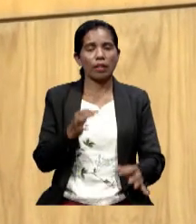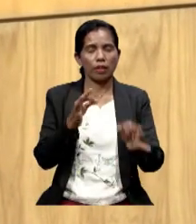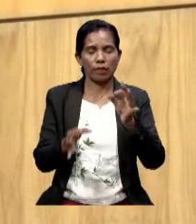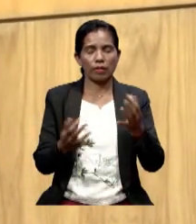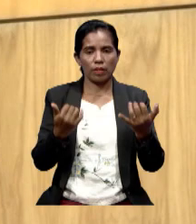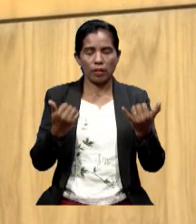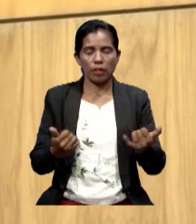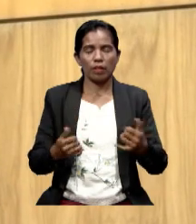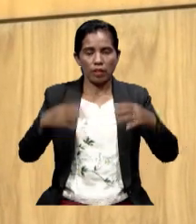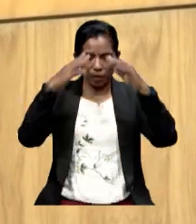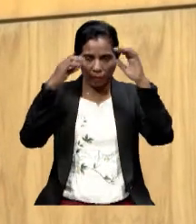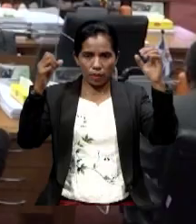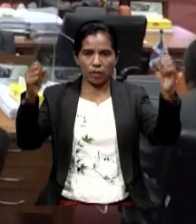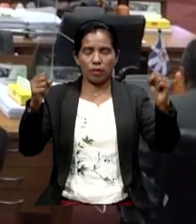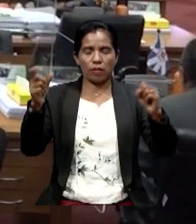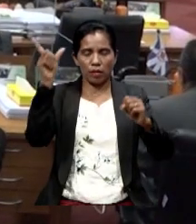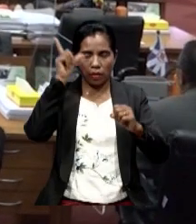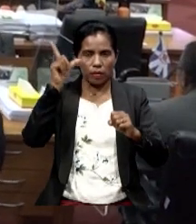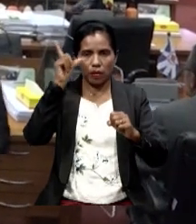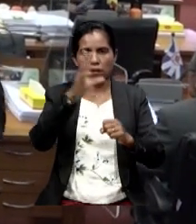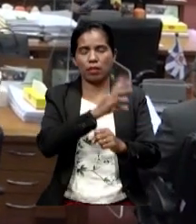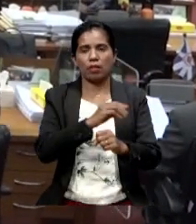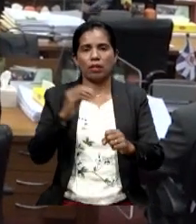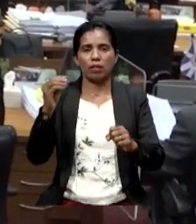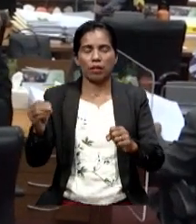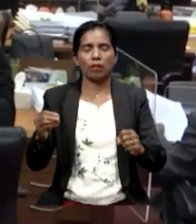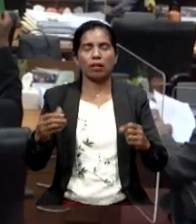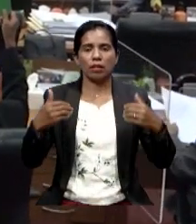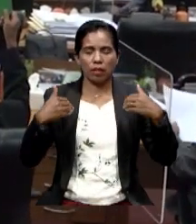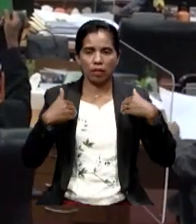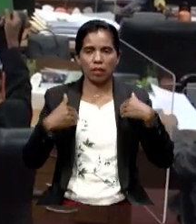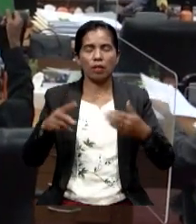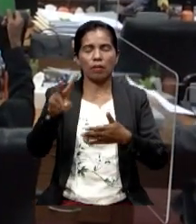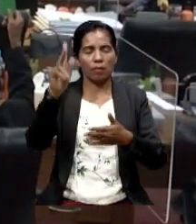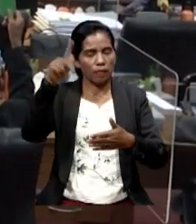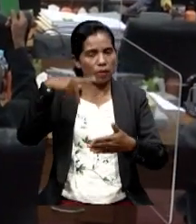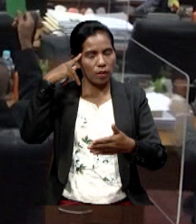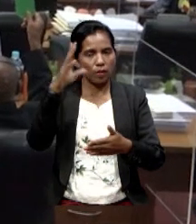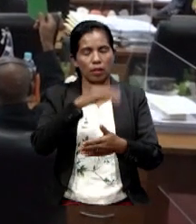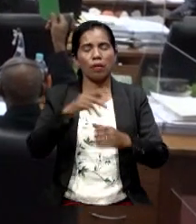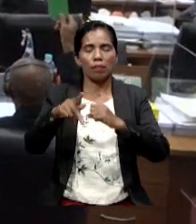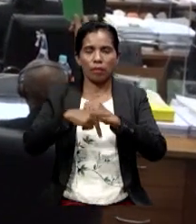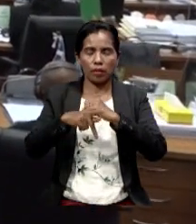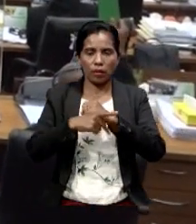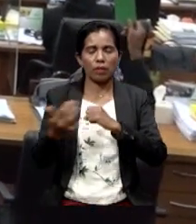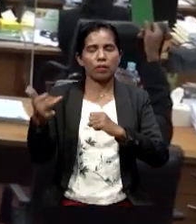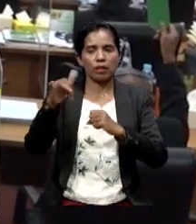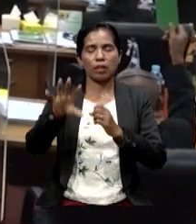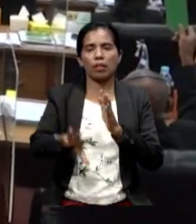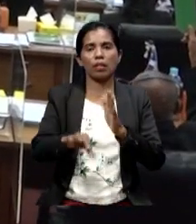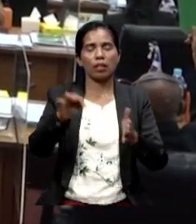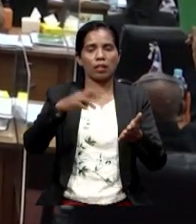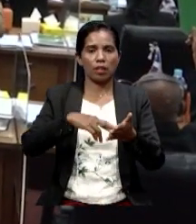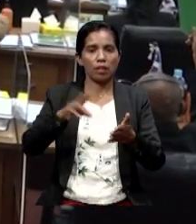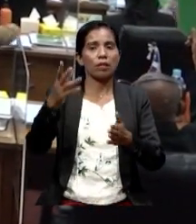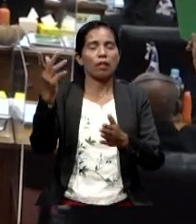O Presidente da República, Francisco Guterres Lolo, acontece a vingança política entre os partidos de Sirena e Bejeta, Nacento e o Parlamento